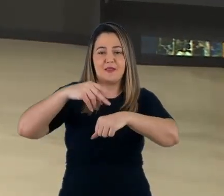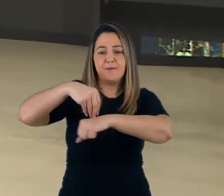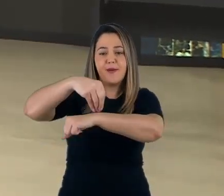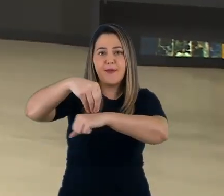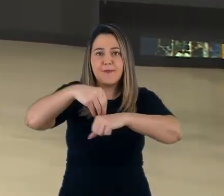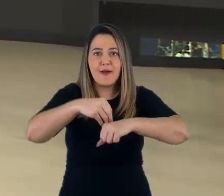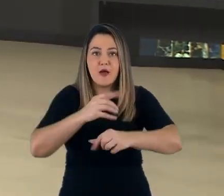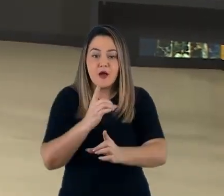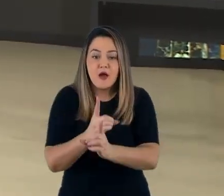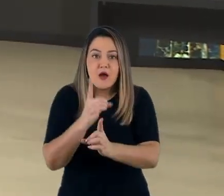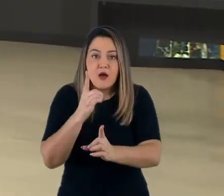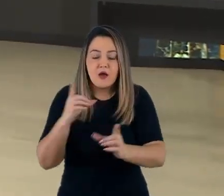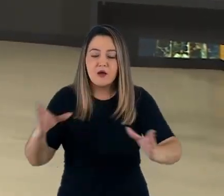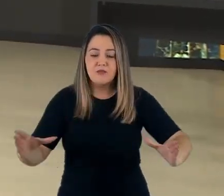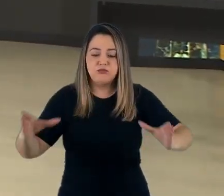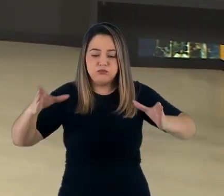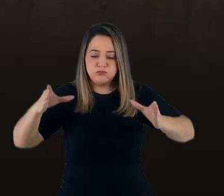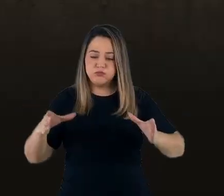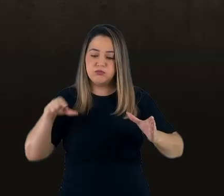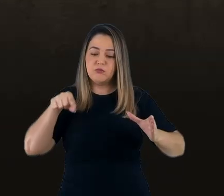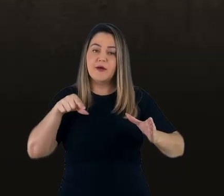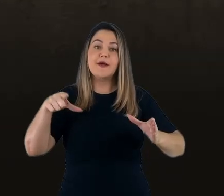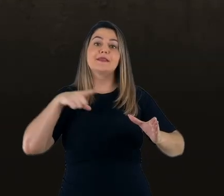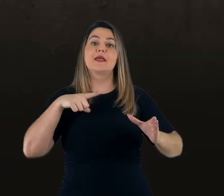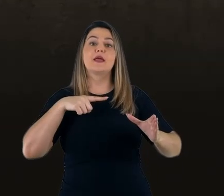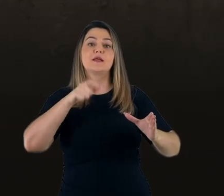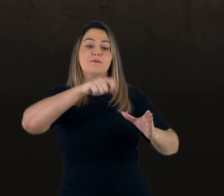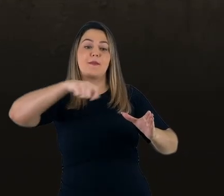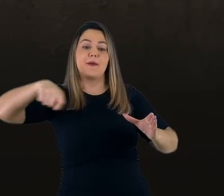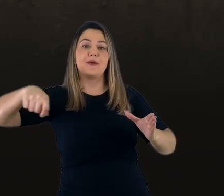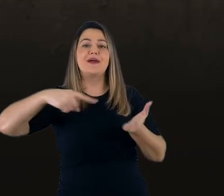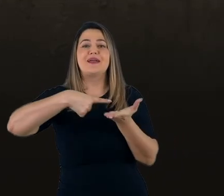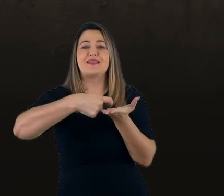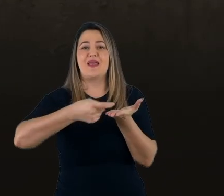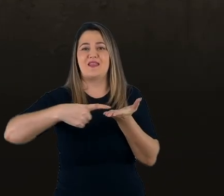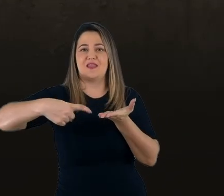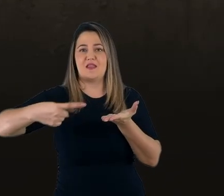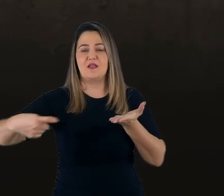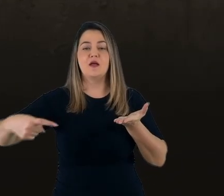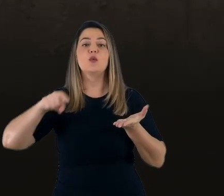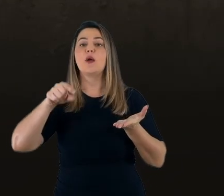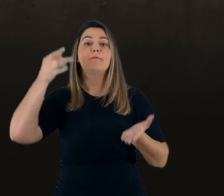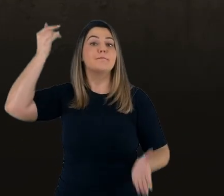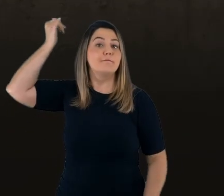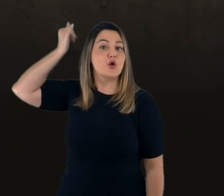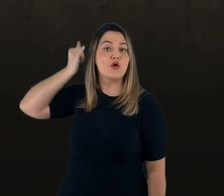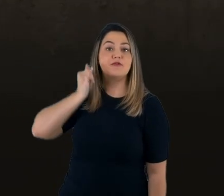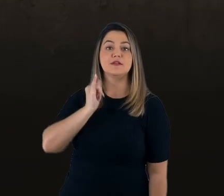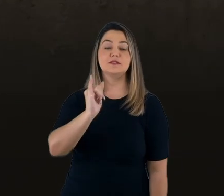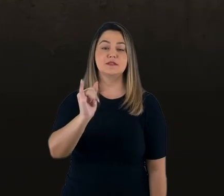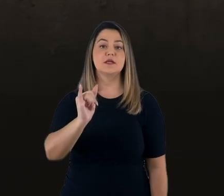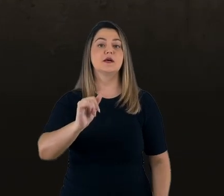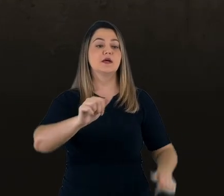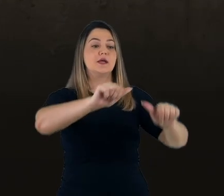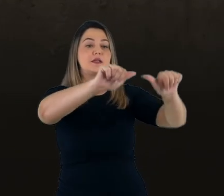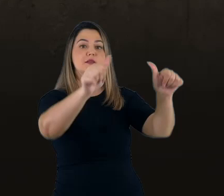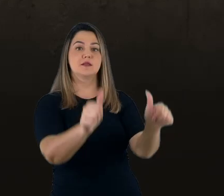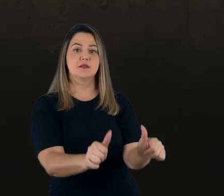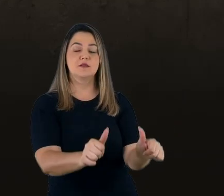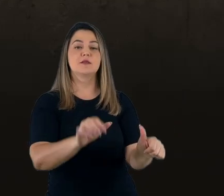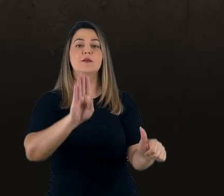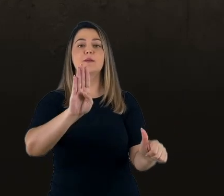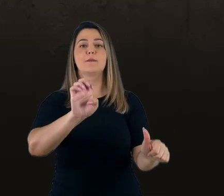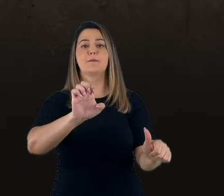aqui, ela traz uma profecia conhecida pelos antigos babilônicos como a profecia do deus Bel